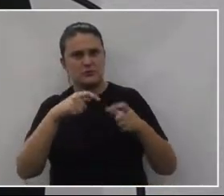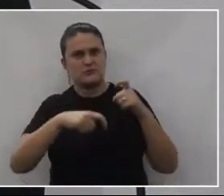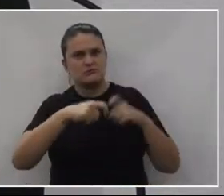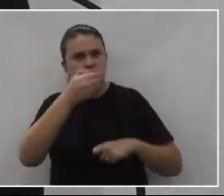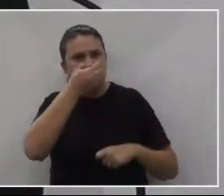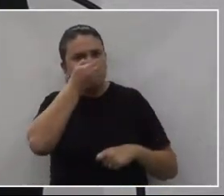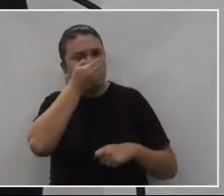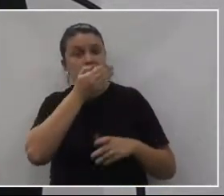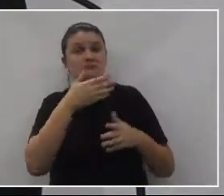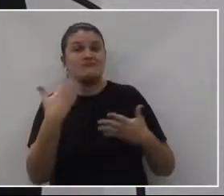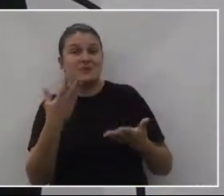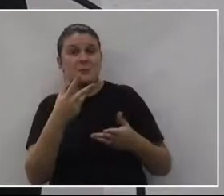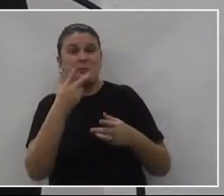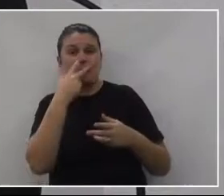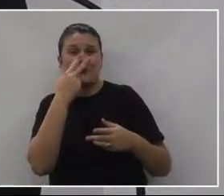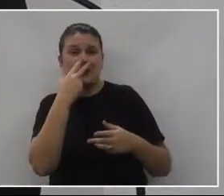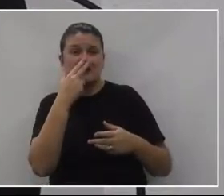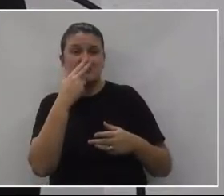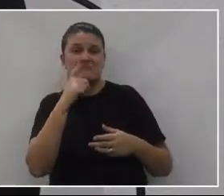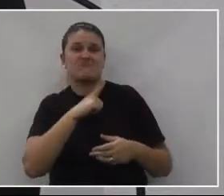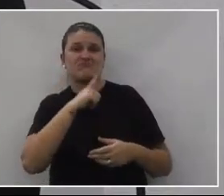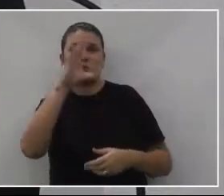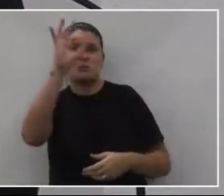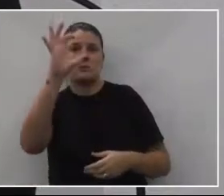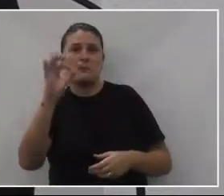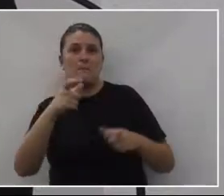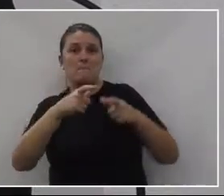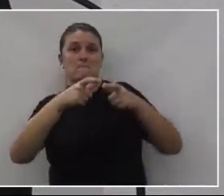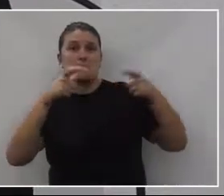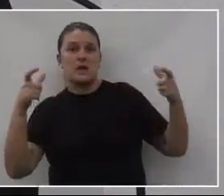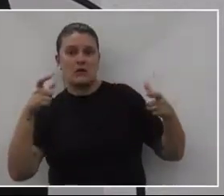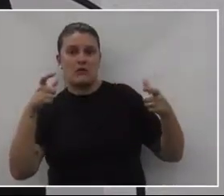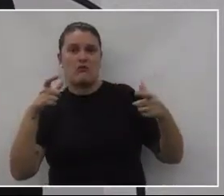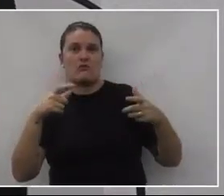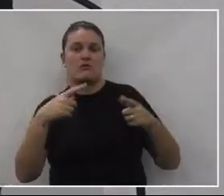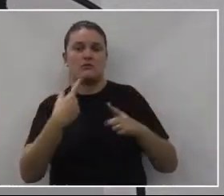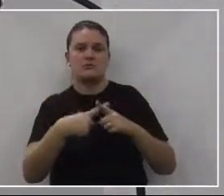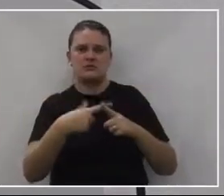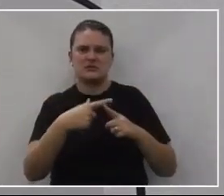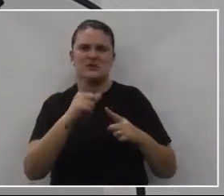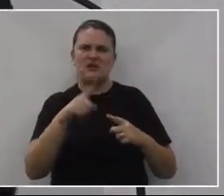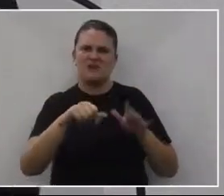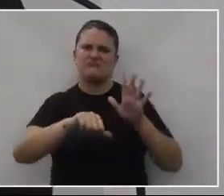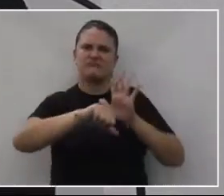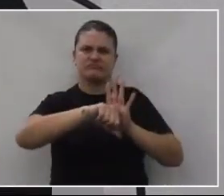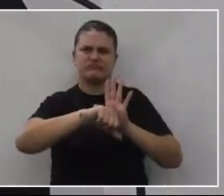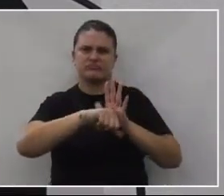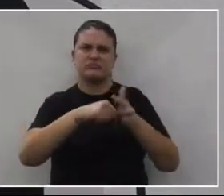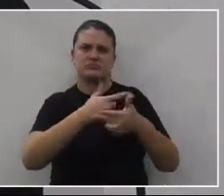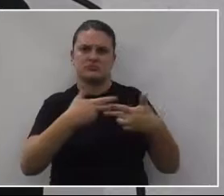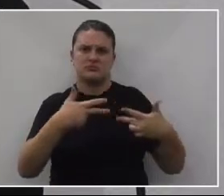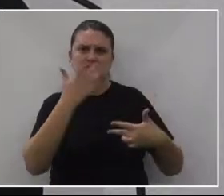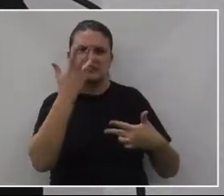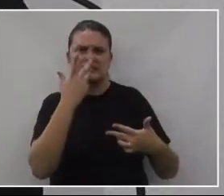grande porcentagem aí de crimes que envolvem crianças e adolescentes é aqui de União da Vitória.